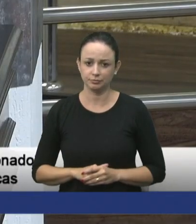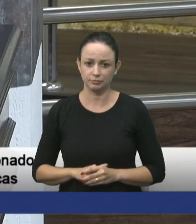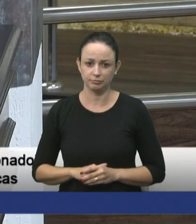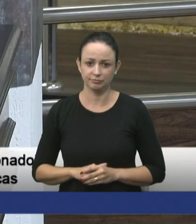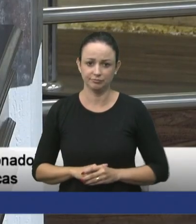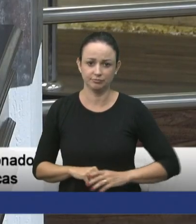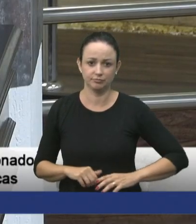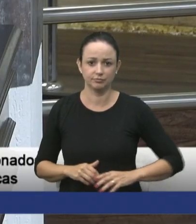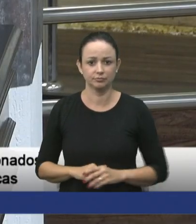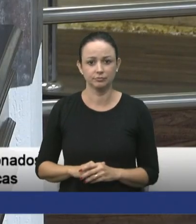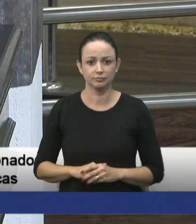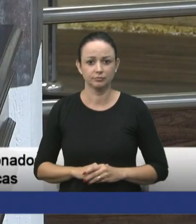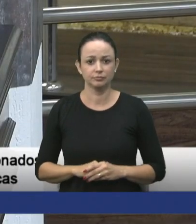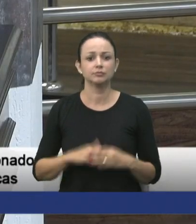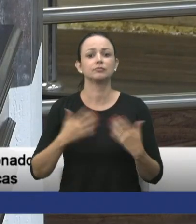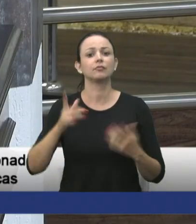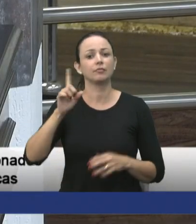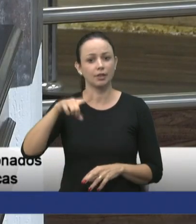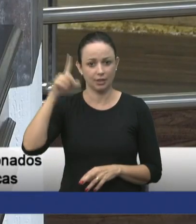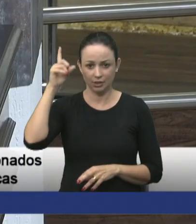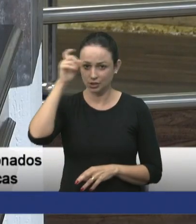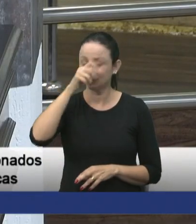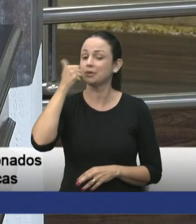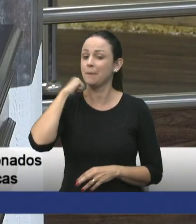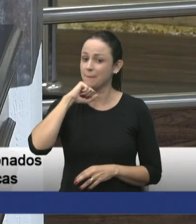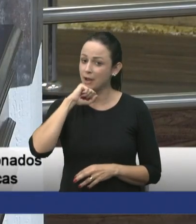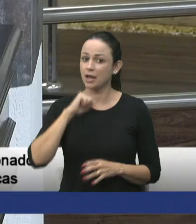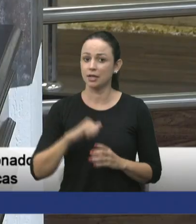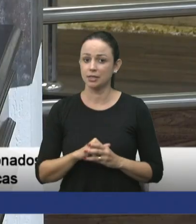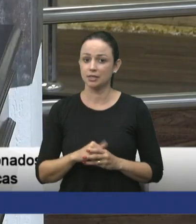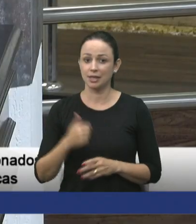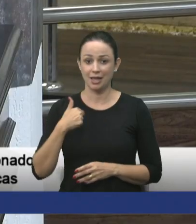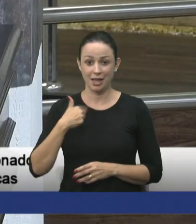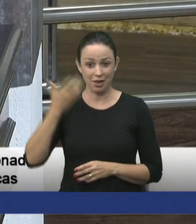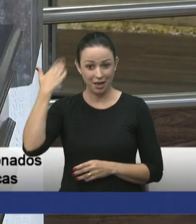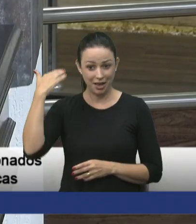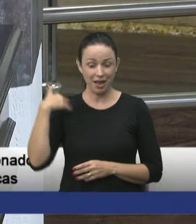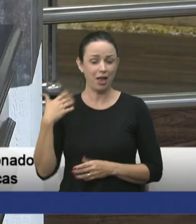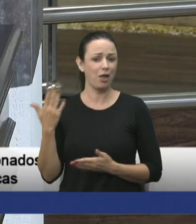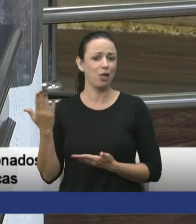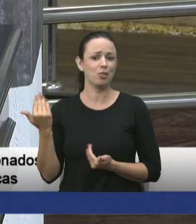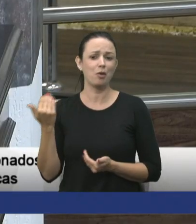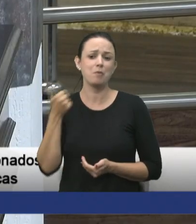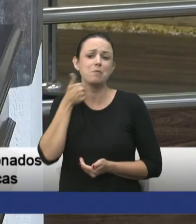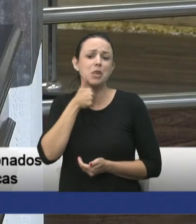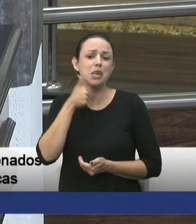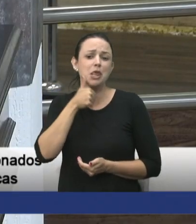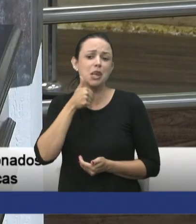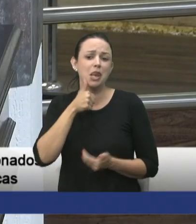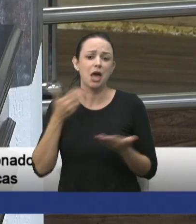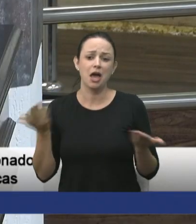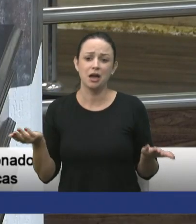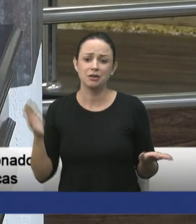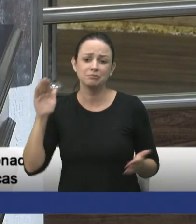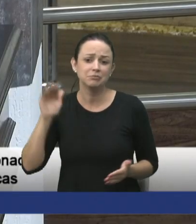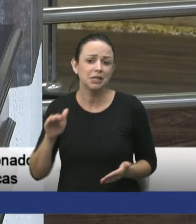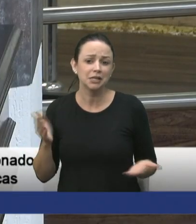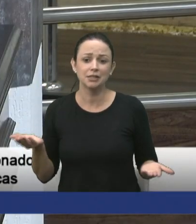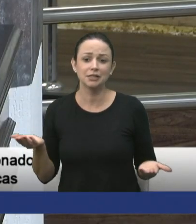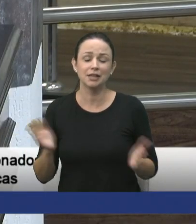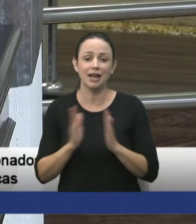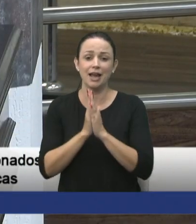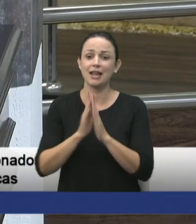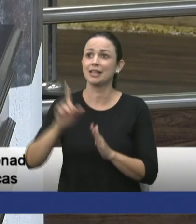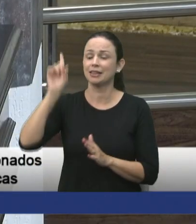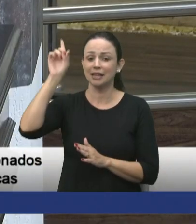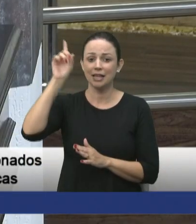Então, é difícil para as mães. Eu era uma menina. Graças a Deus, pela boa